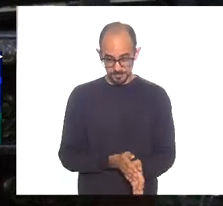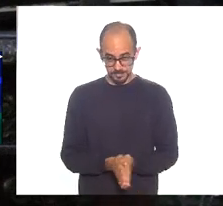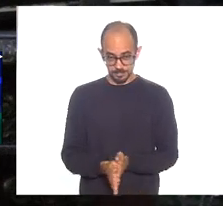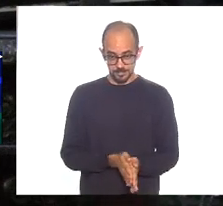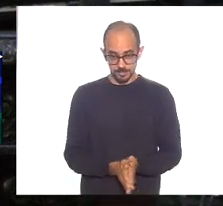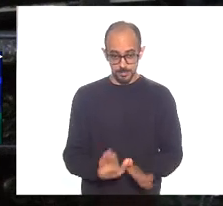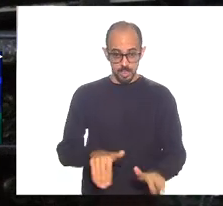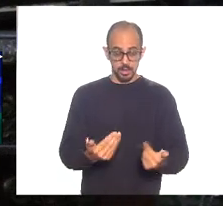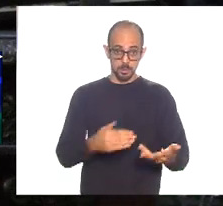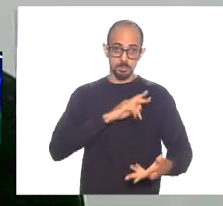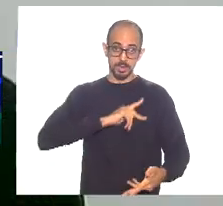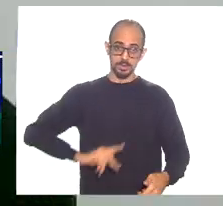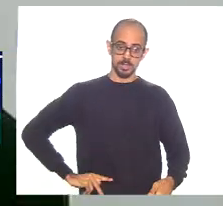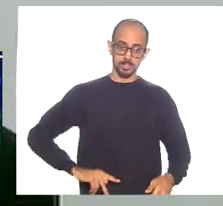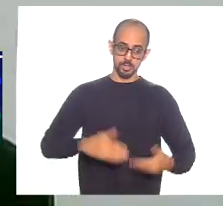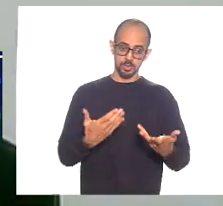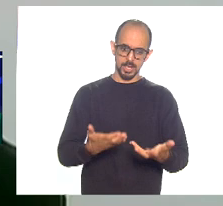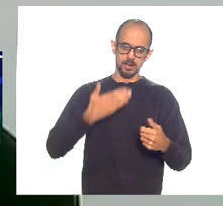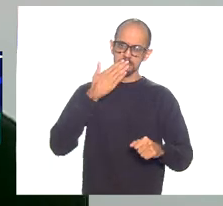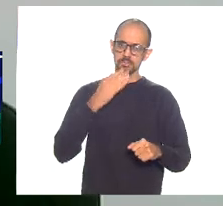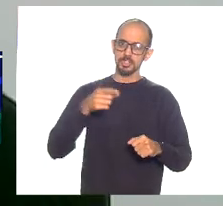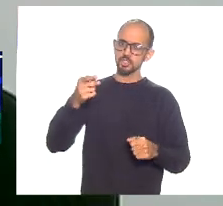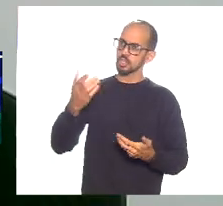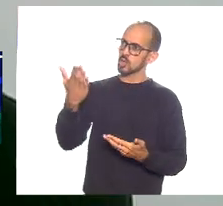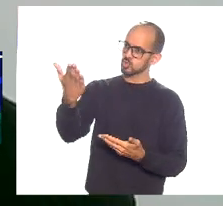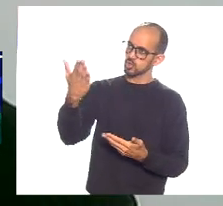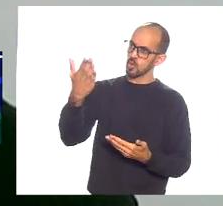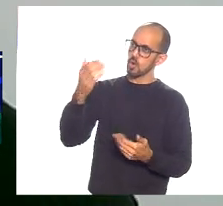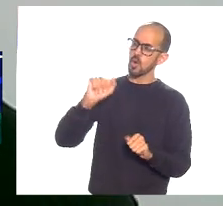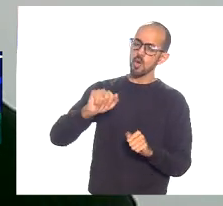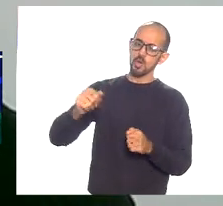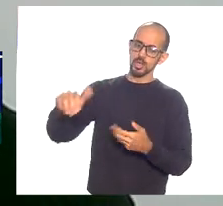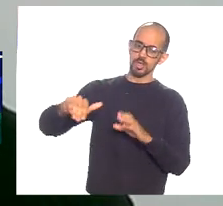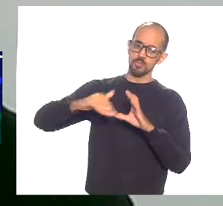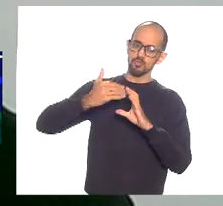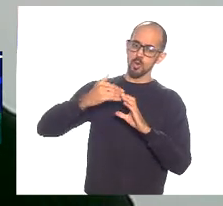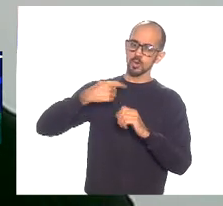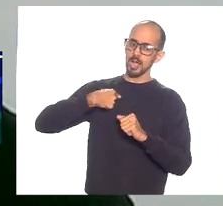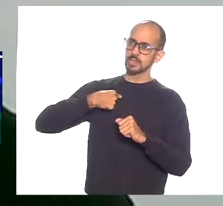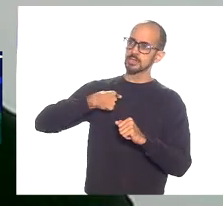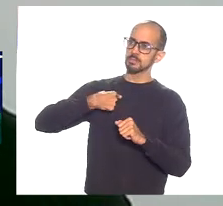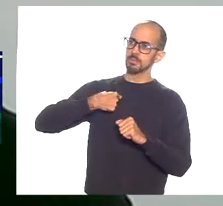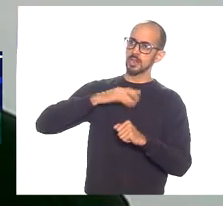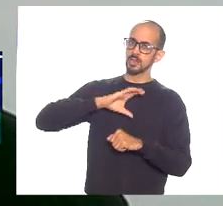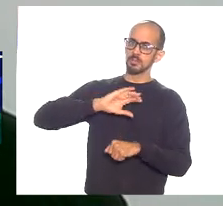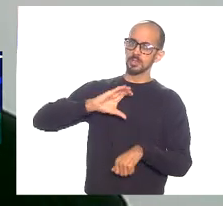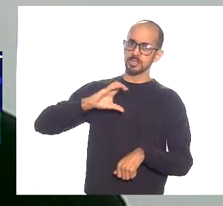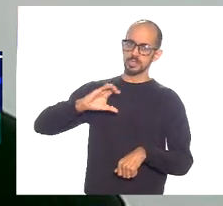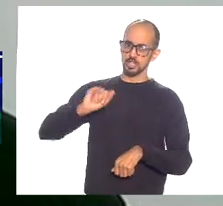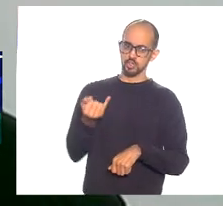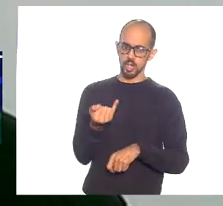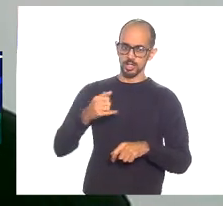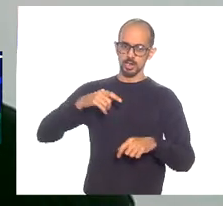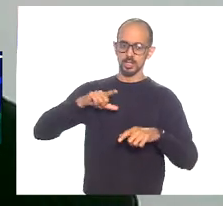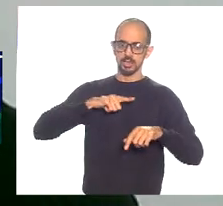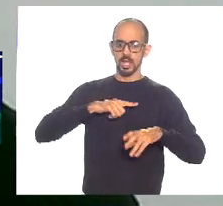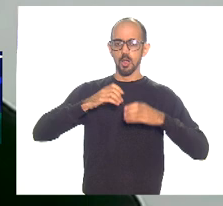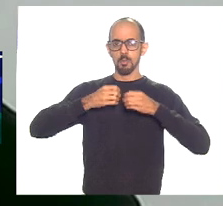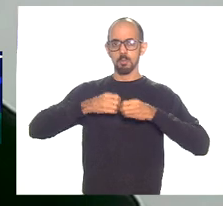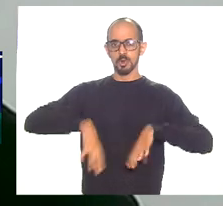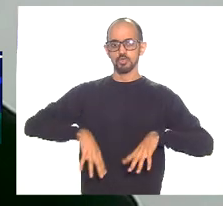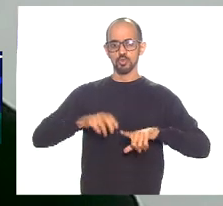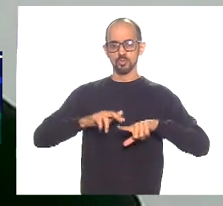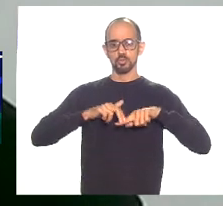oi oi gente eu quero pedir a vossa excelência' e remeter-se a ccj porque é uma uma possível pedir que habilidade por conta